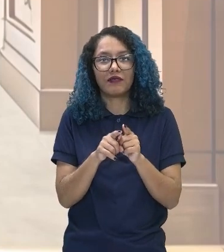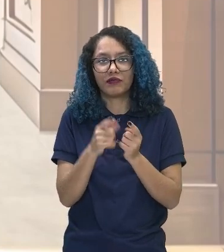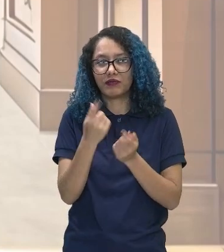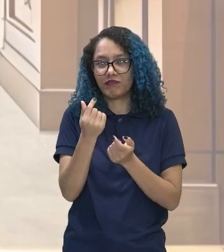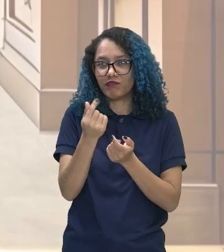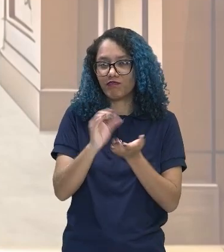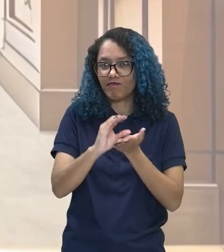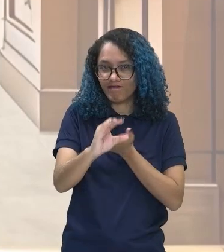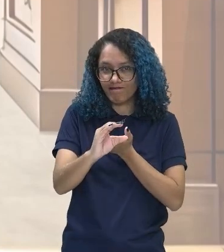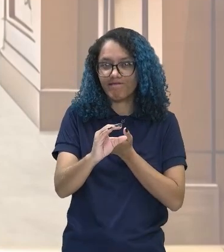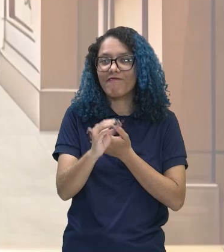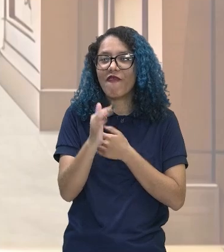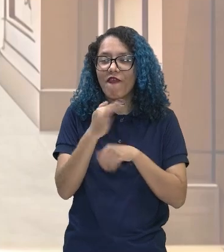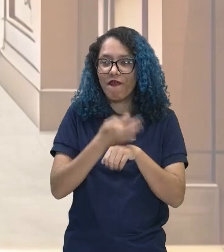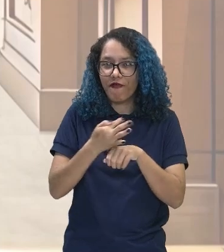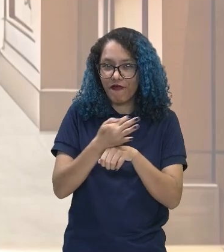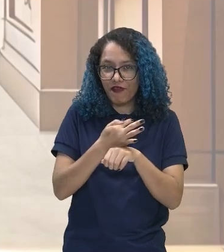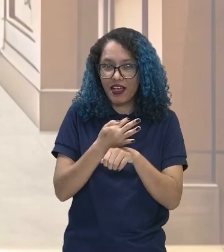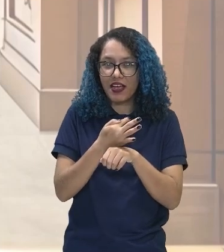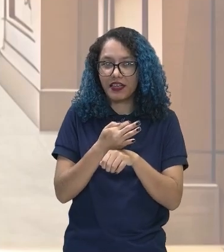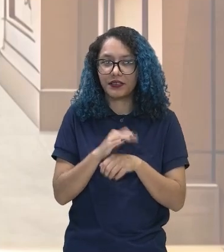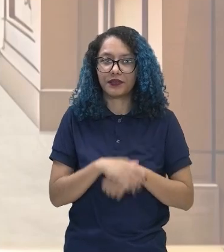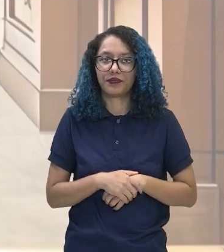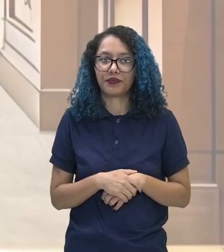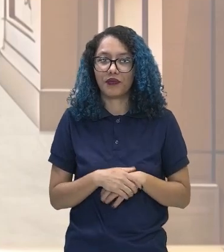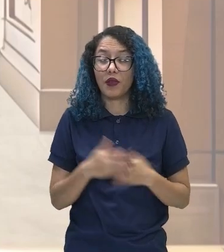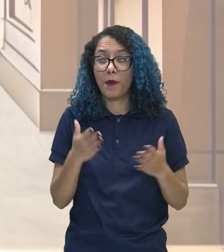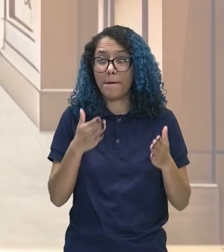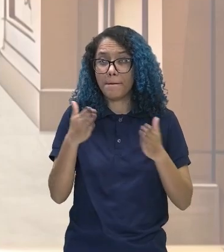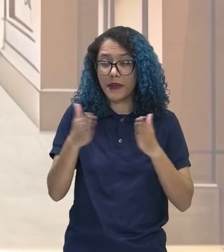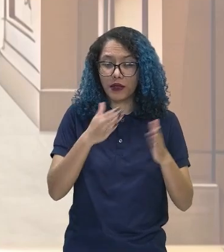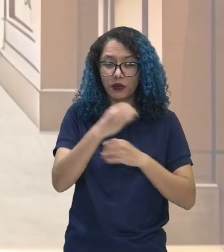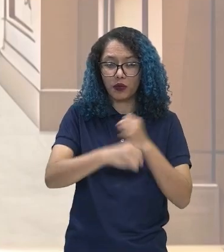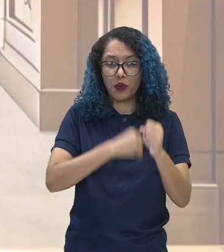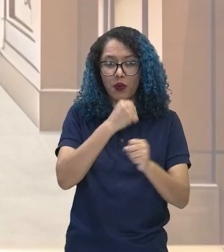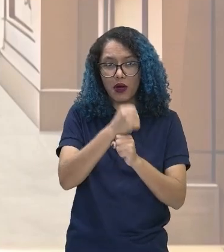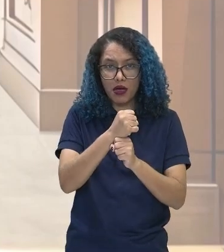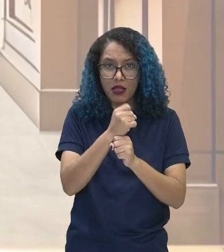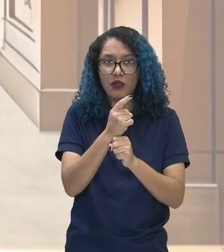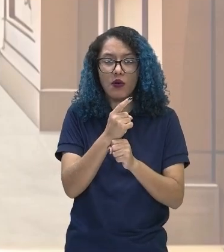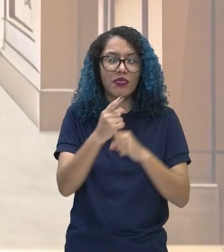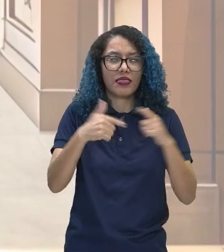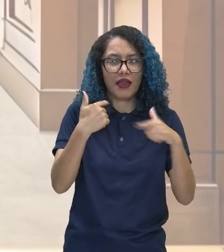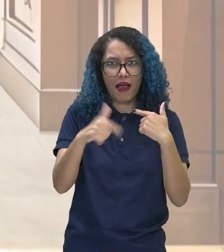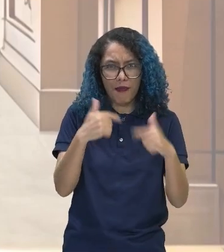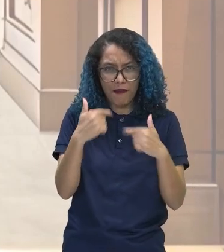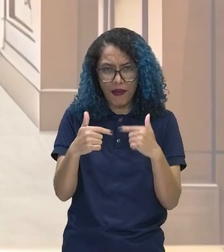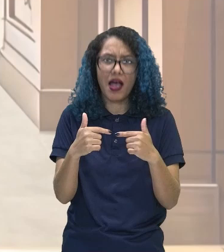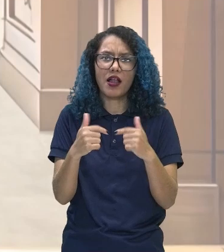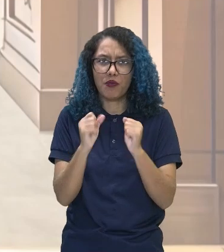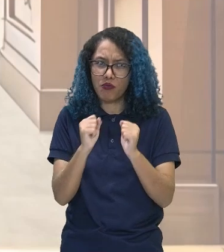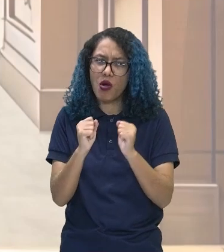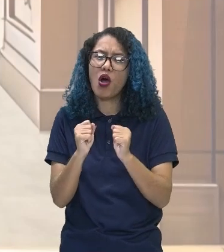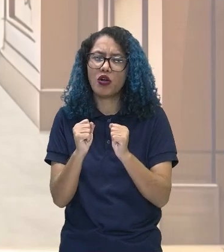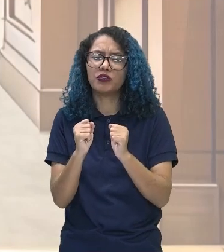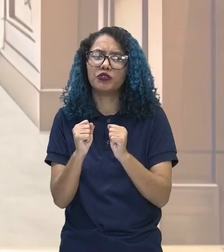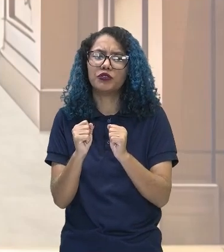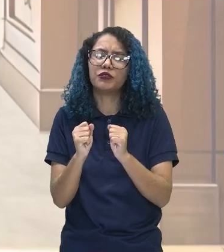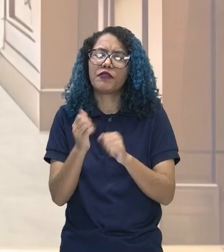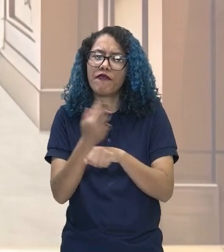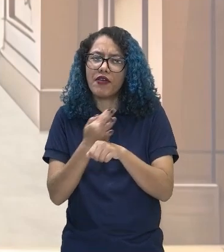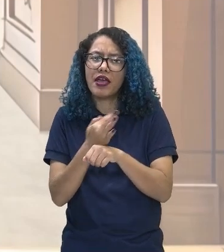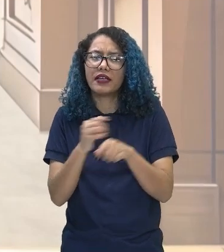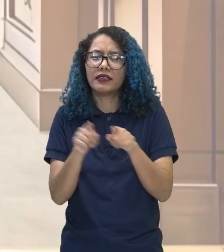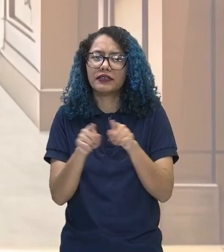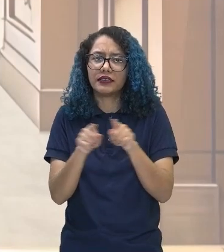do descanso do trabalhador durante um ano de trabalho. E quando a pessoa é demitida, tem direito ainda a férias proporcionais.